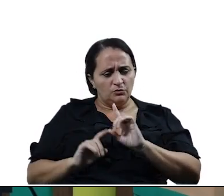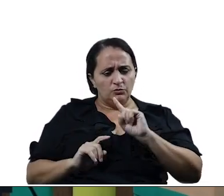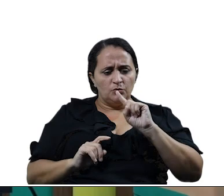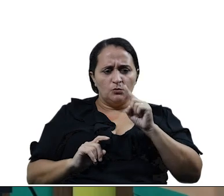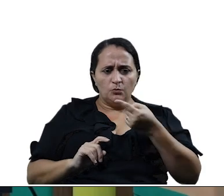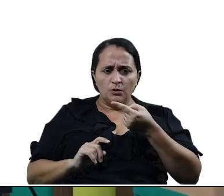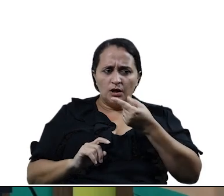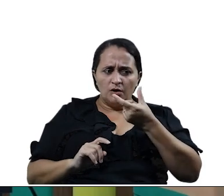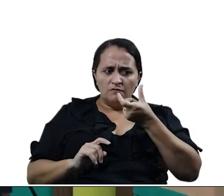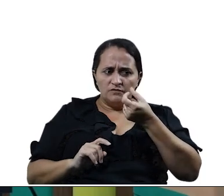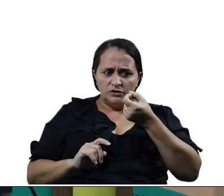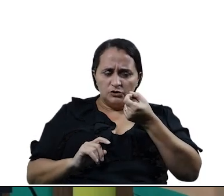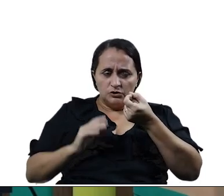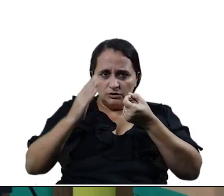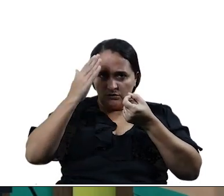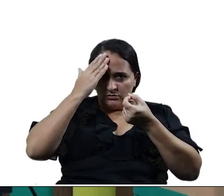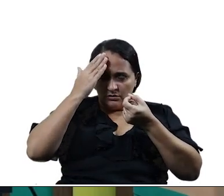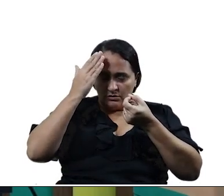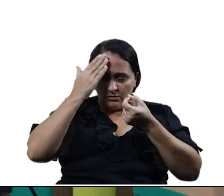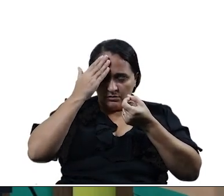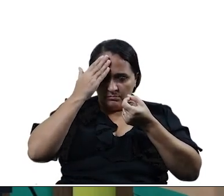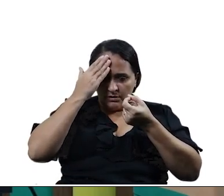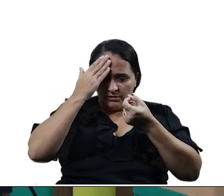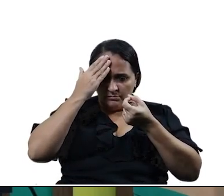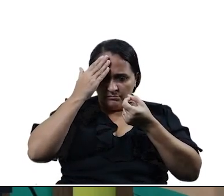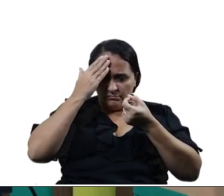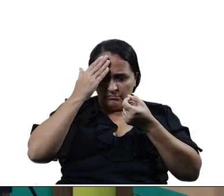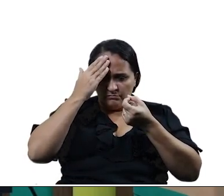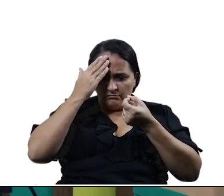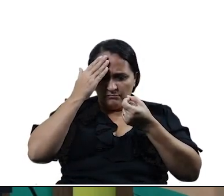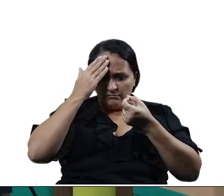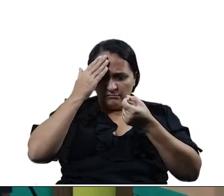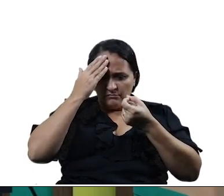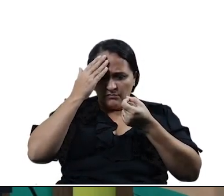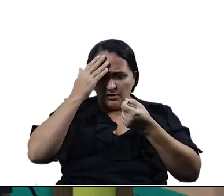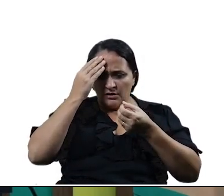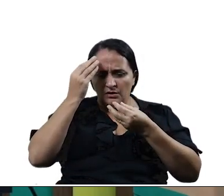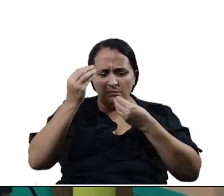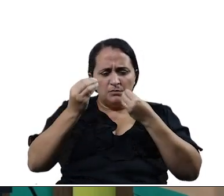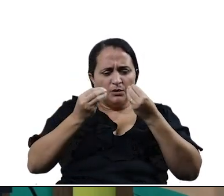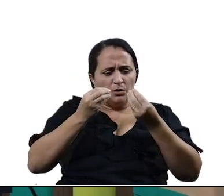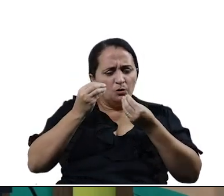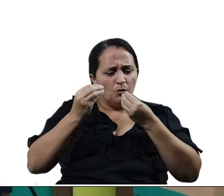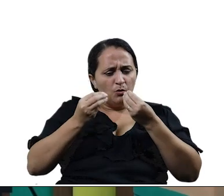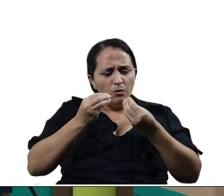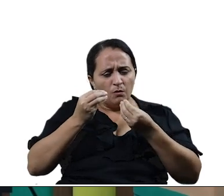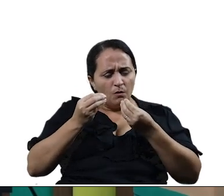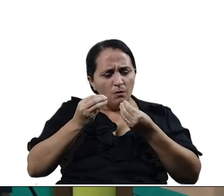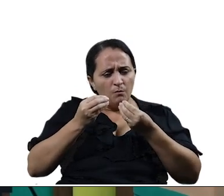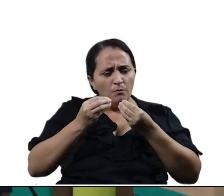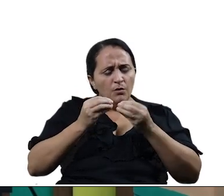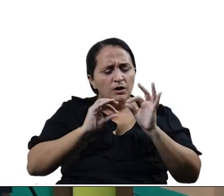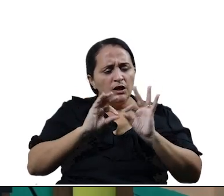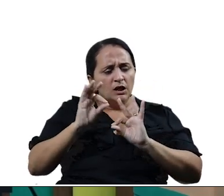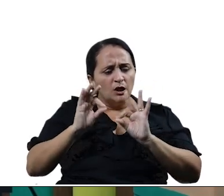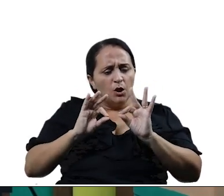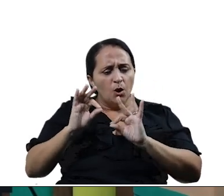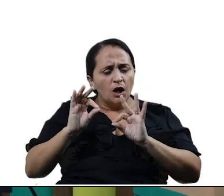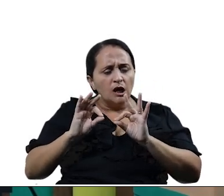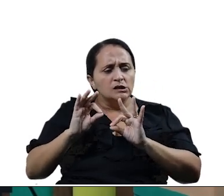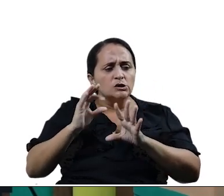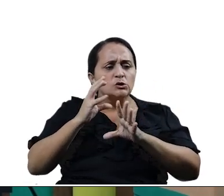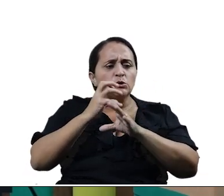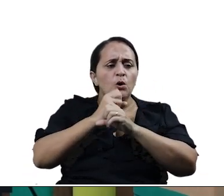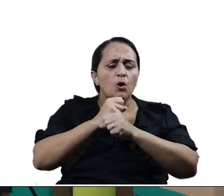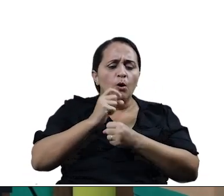gente precisa saber para poder descobrir como é que ele organizou aí na quantidade de